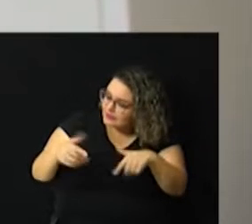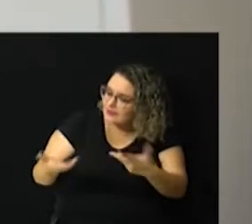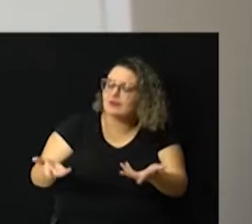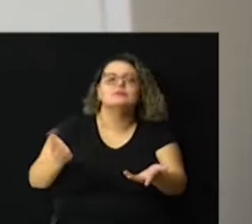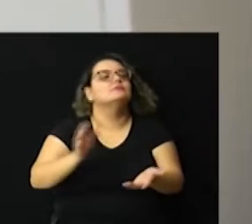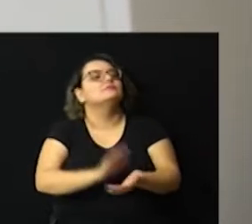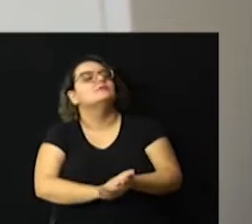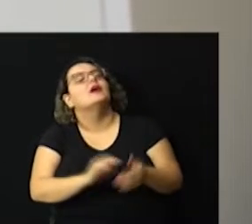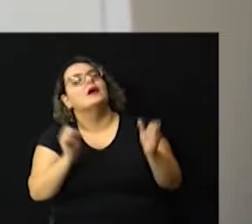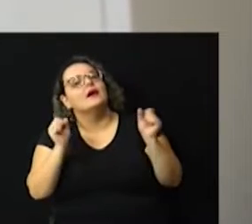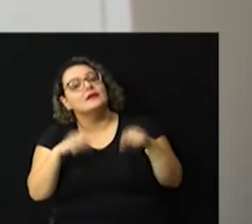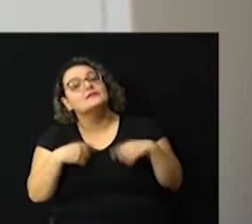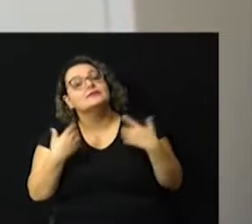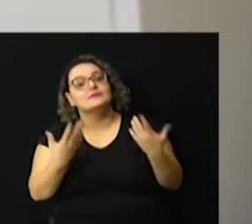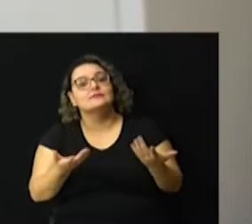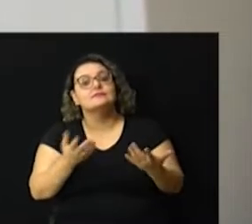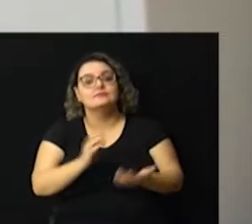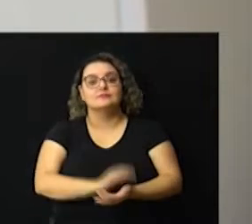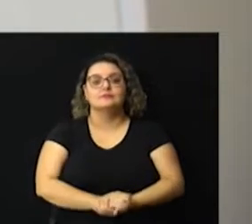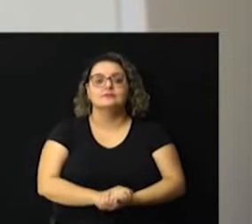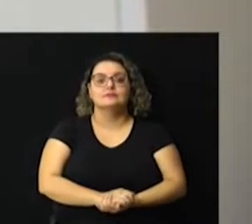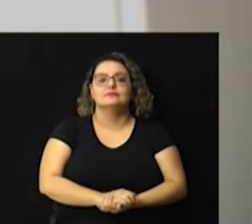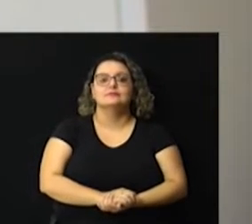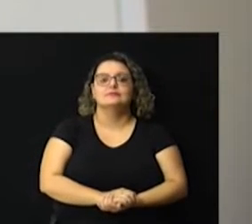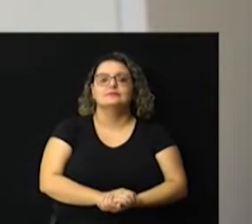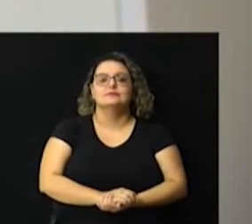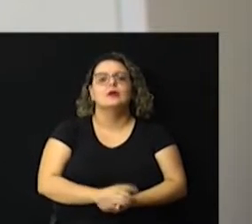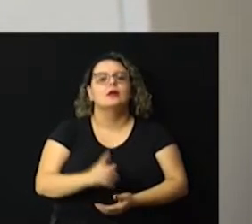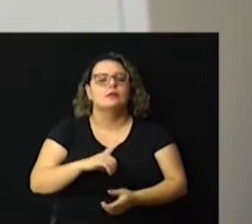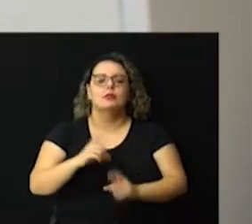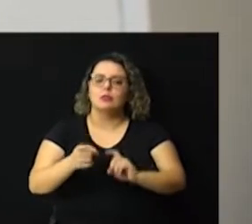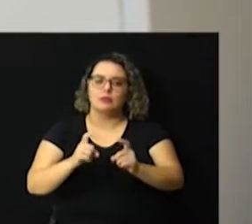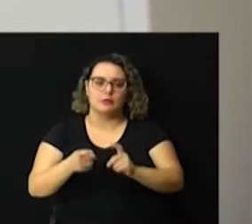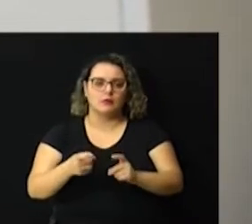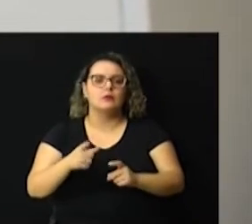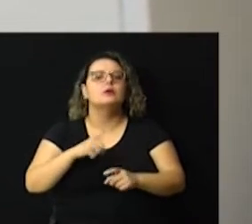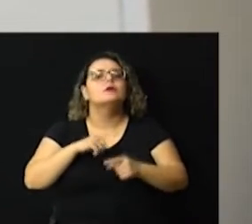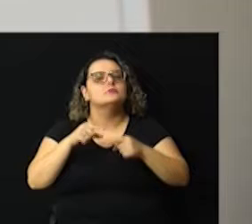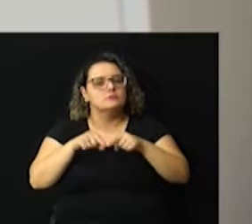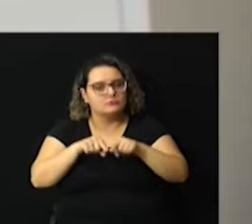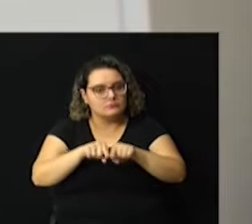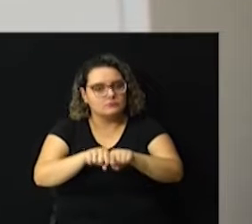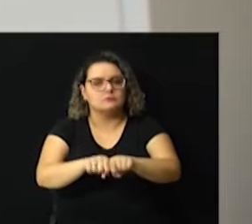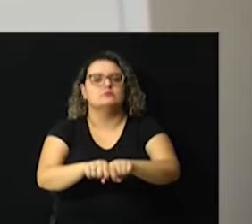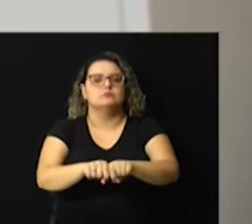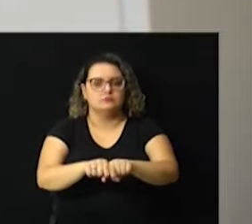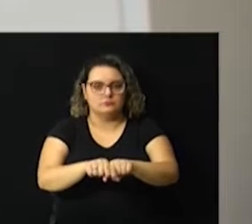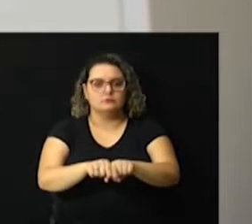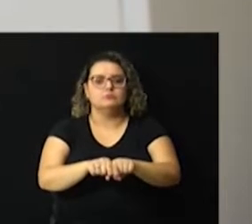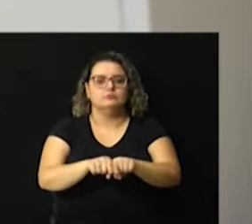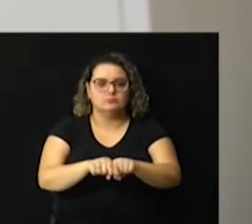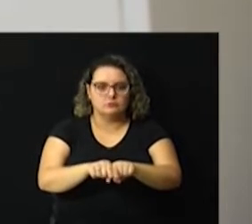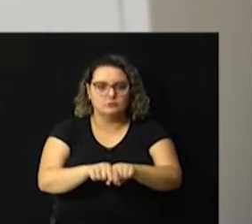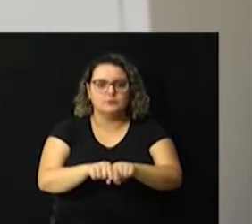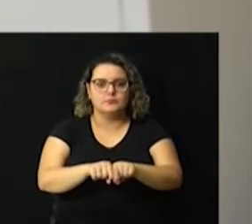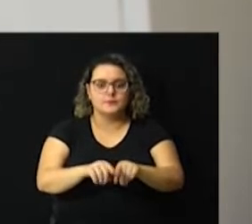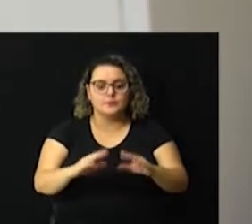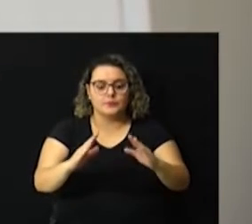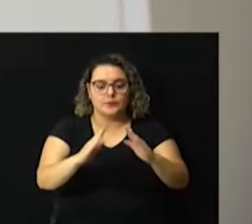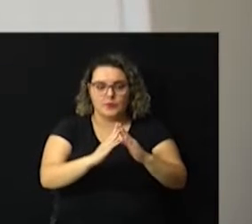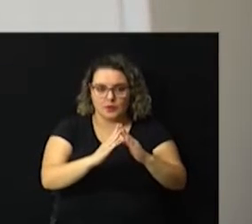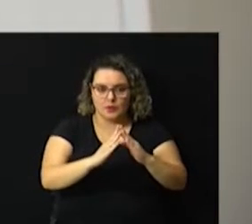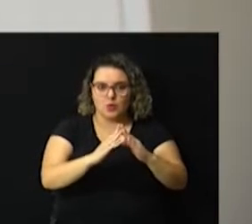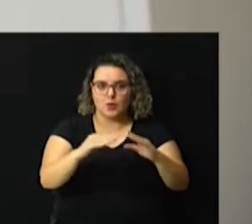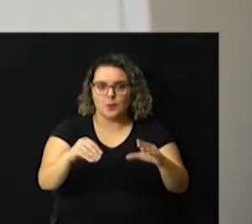chegou? Sim. Houveram reuniões, eu tenho uma parceria com o programa Residência Pedagógica